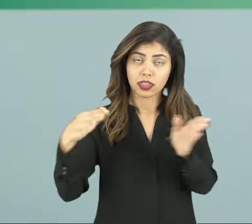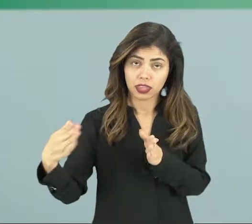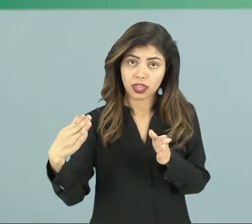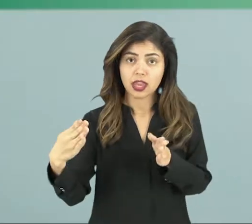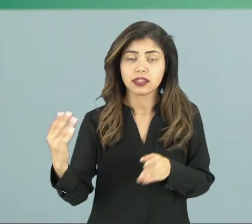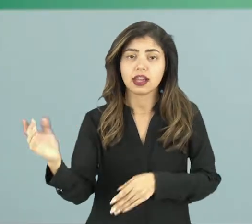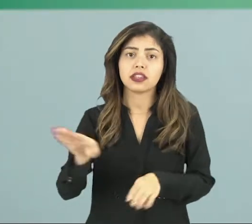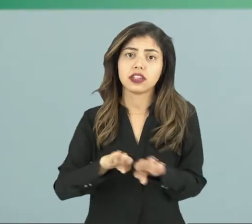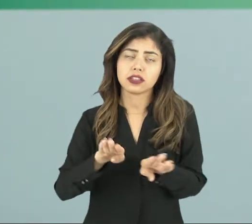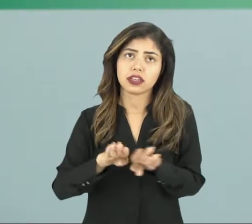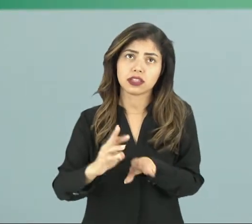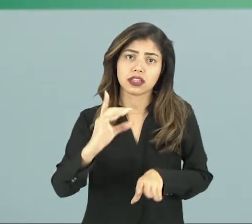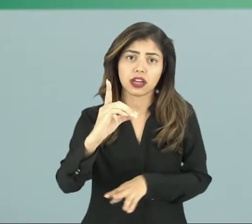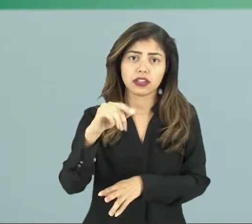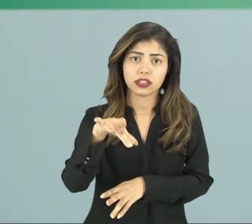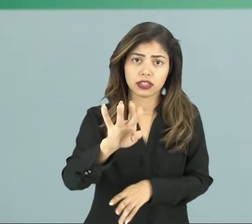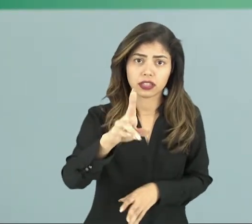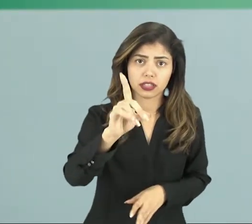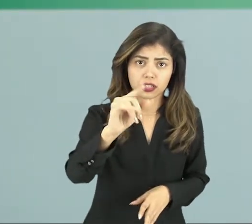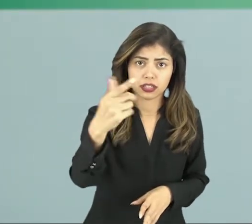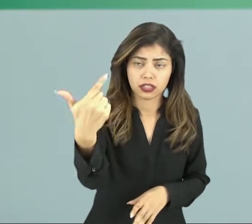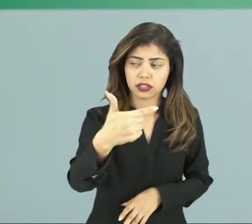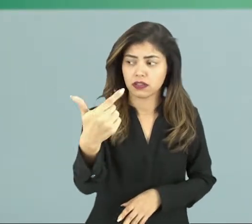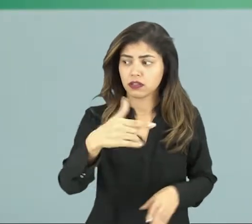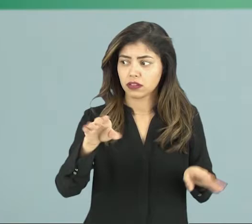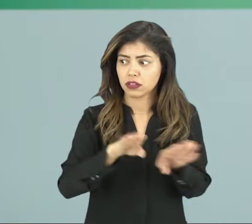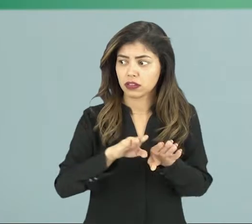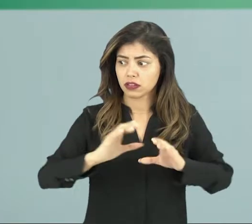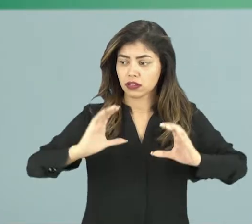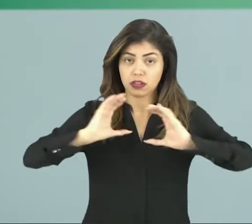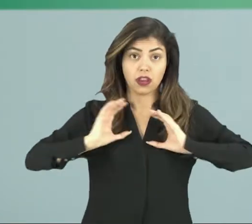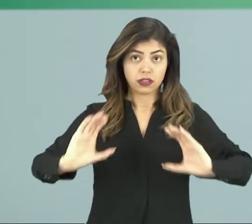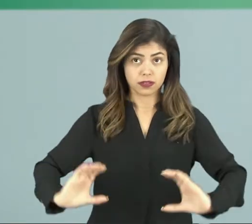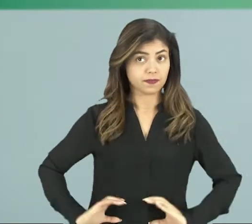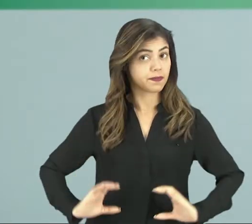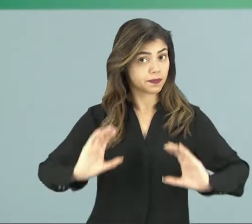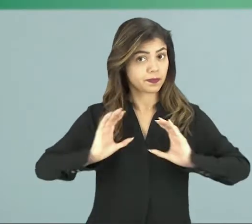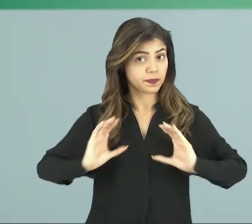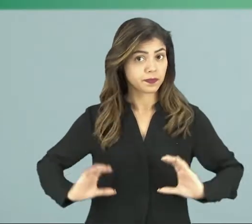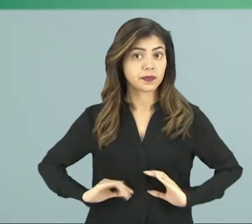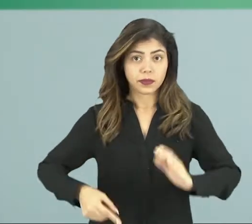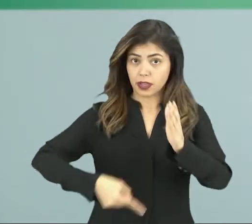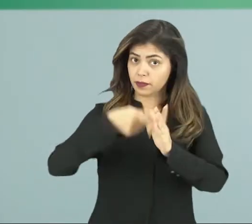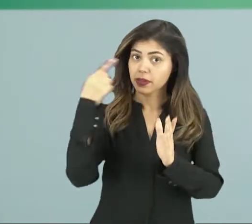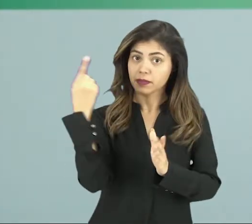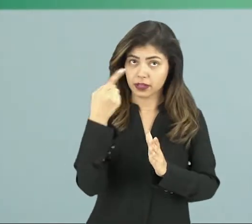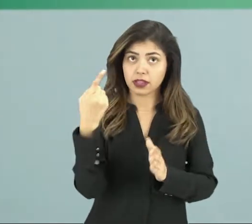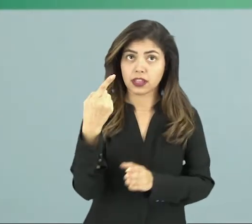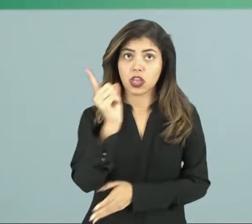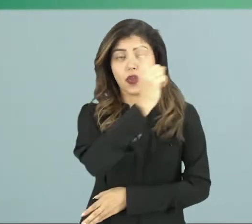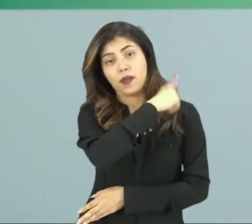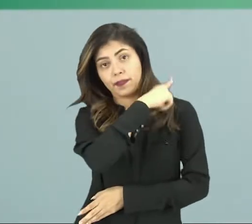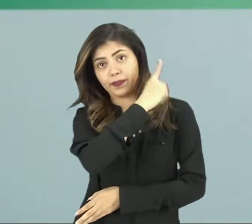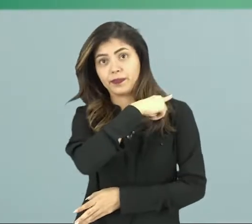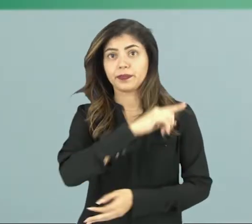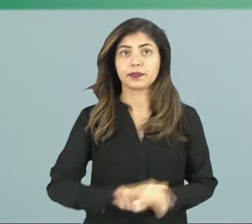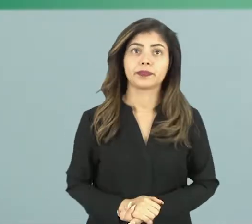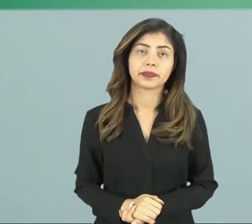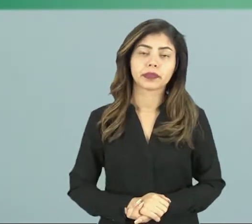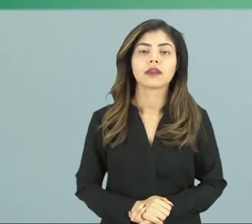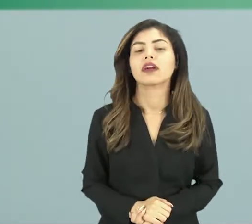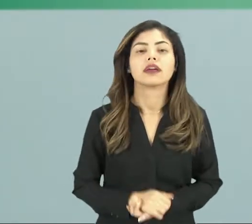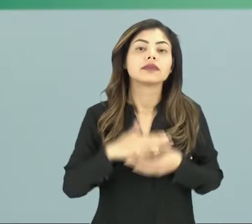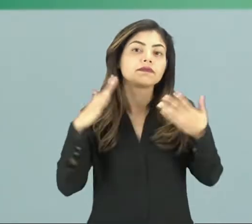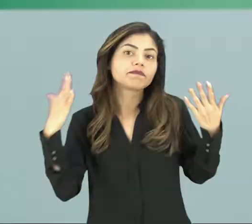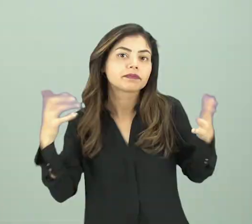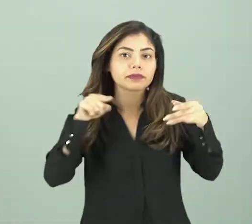vai trabalhar o segundo momento da cidadania, sempre para a primeira série do ensino médio.